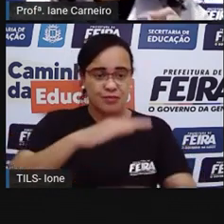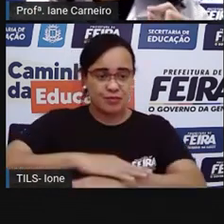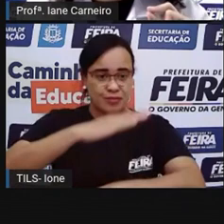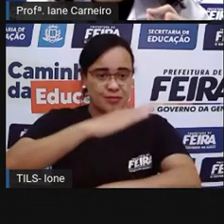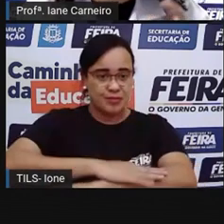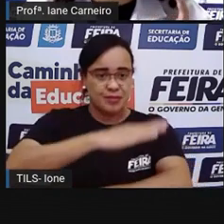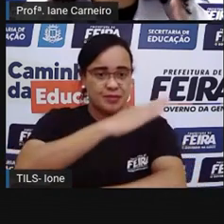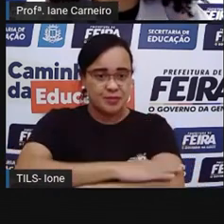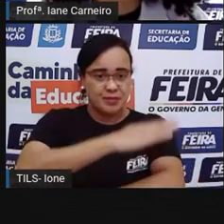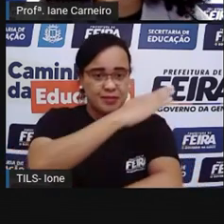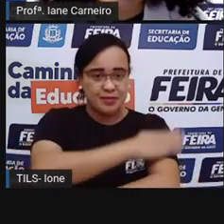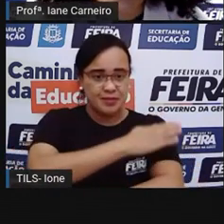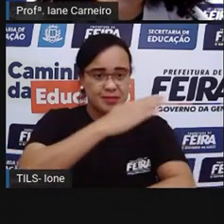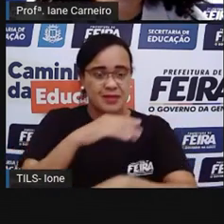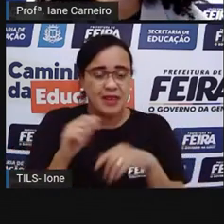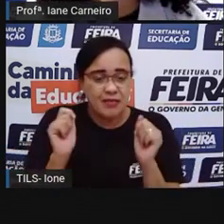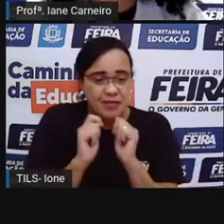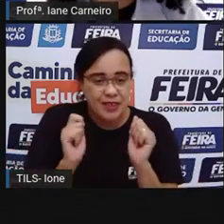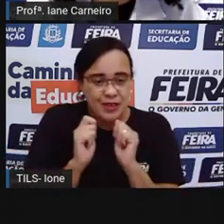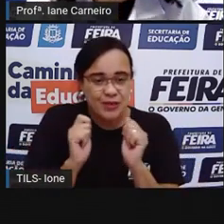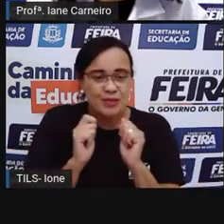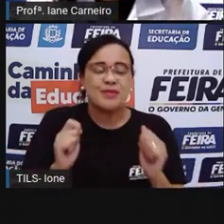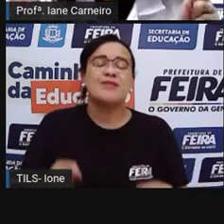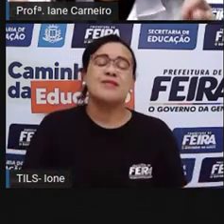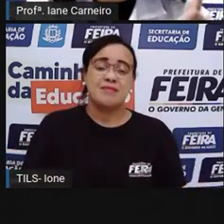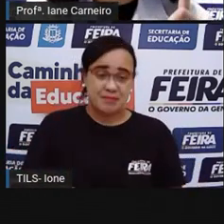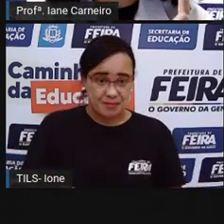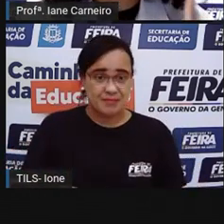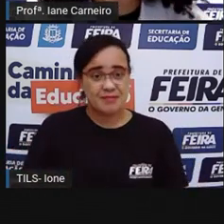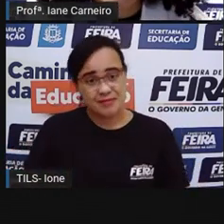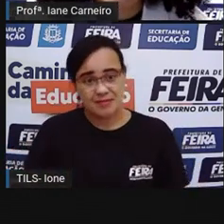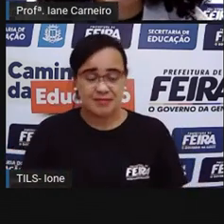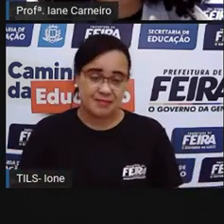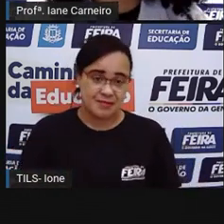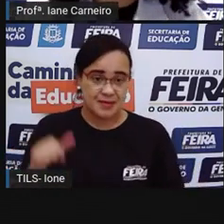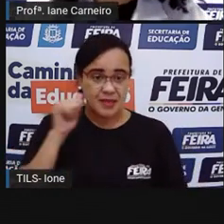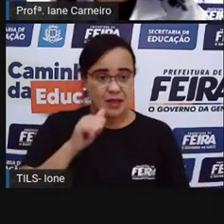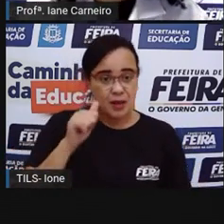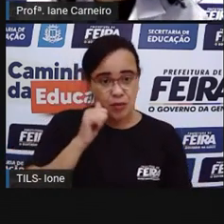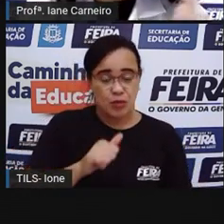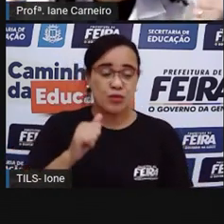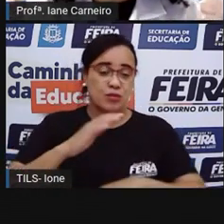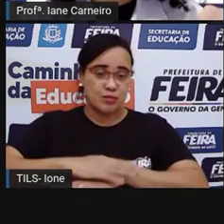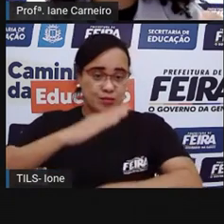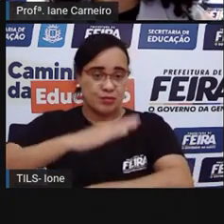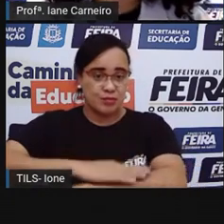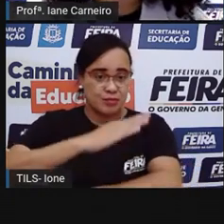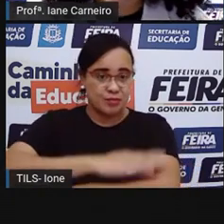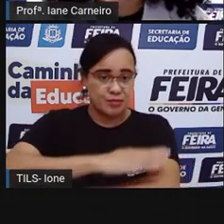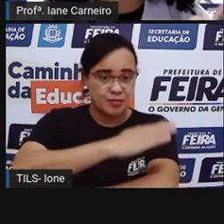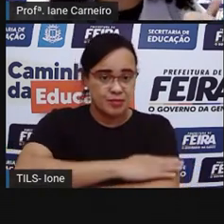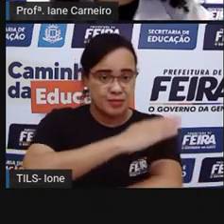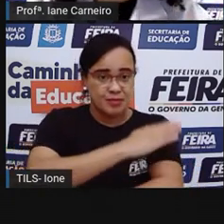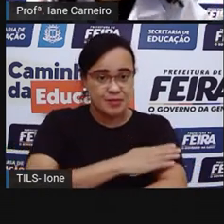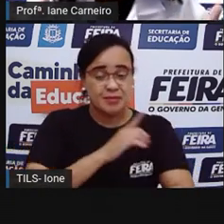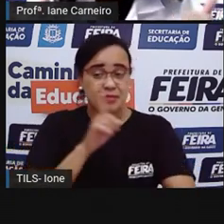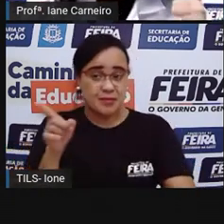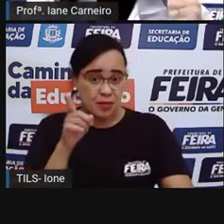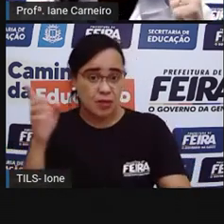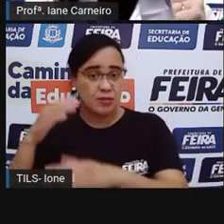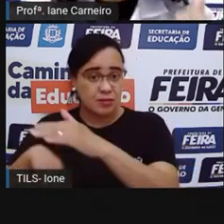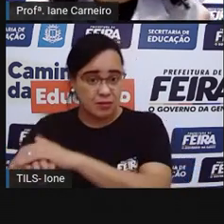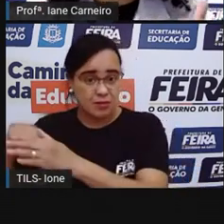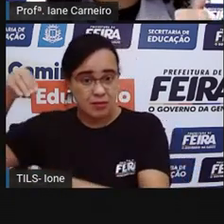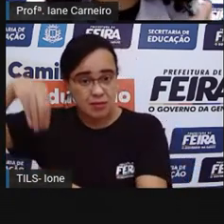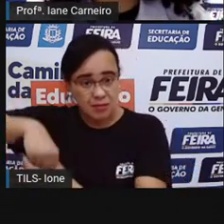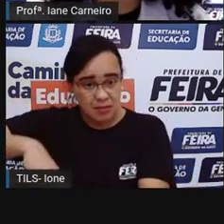canta a maninha é porque tem frio. A mulher do sapo deve estar lá dentro,